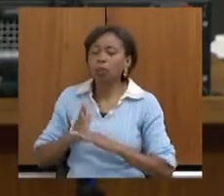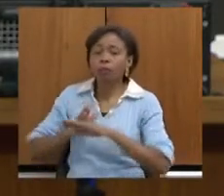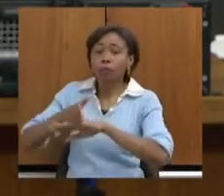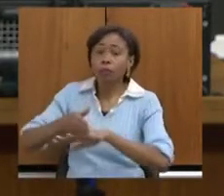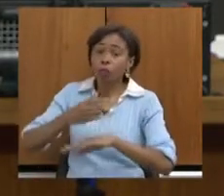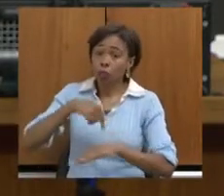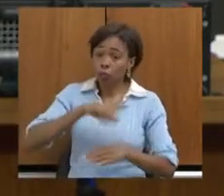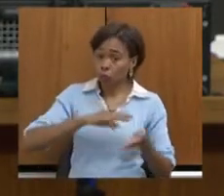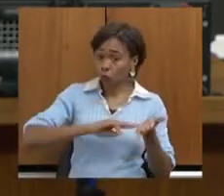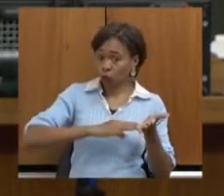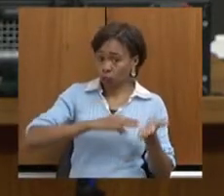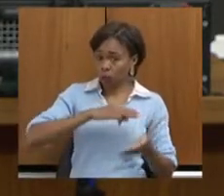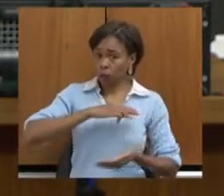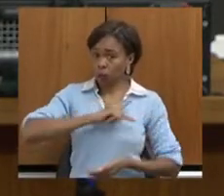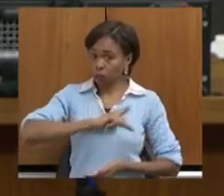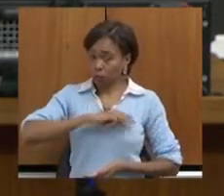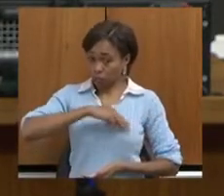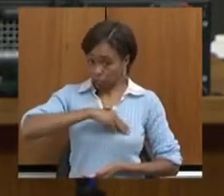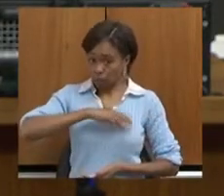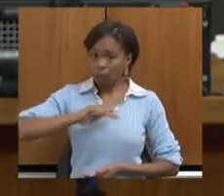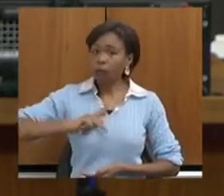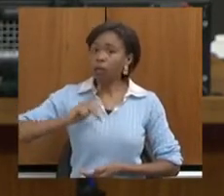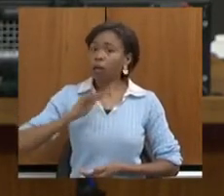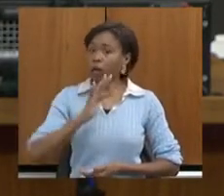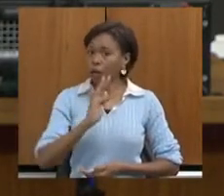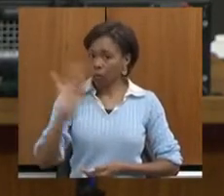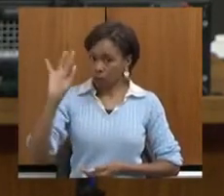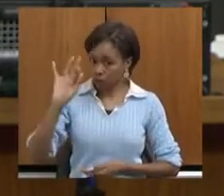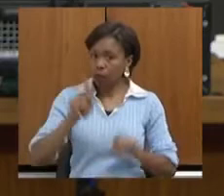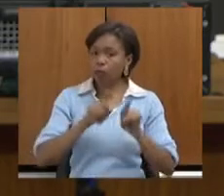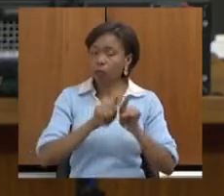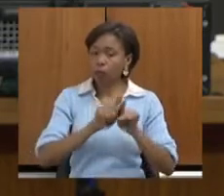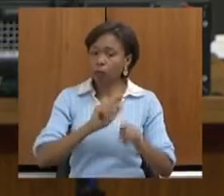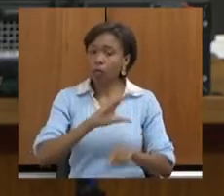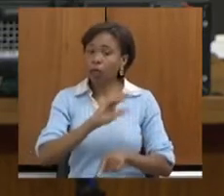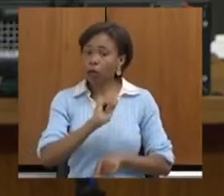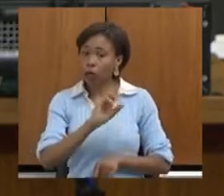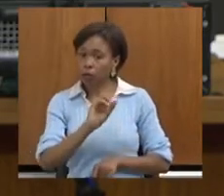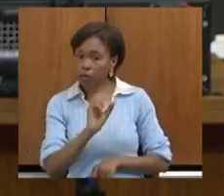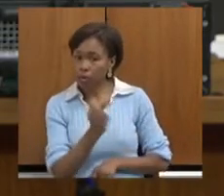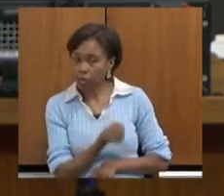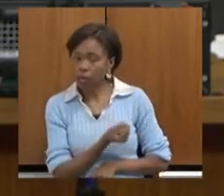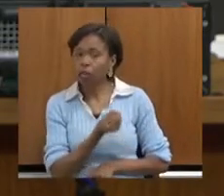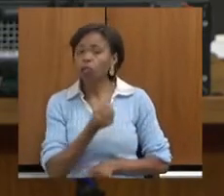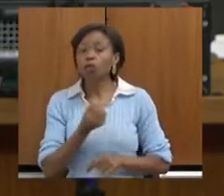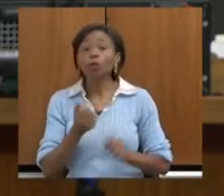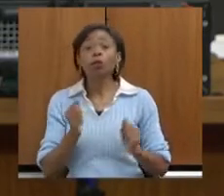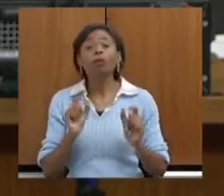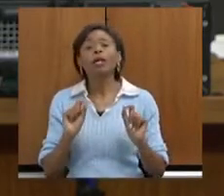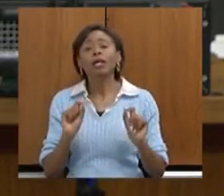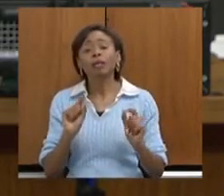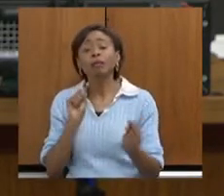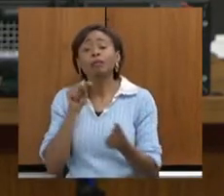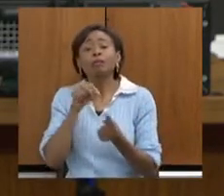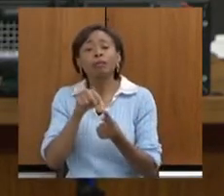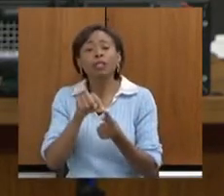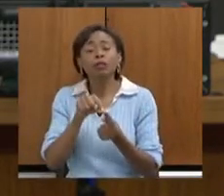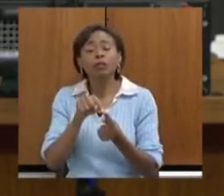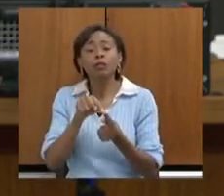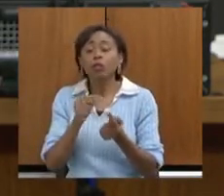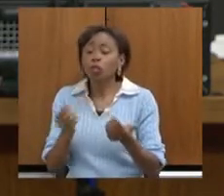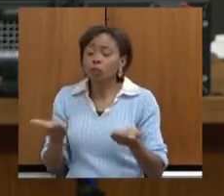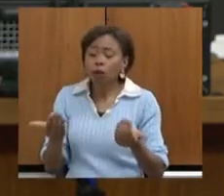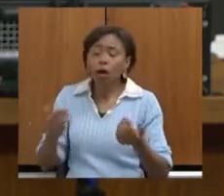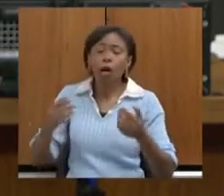do MPF Carlos Bruno para que em conjunto fosse construído com a comunidade é quais